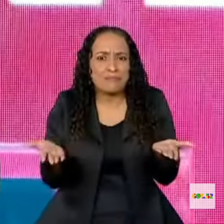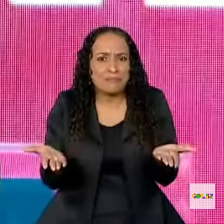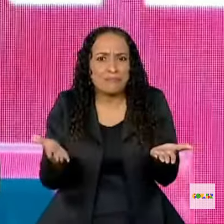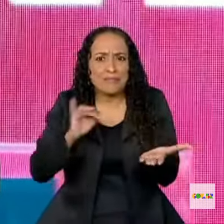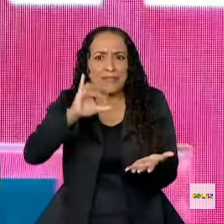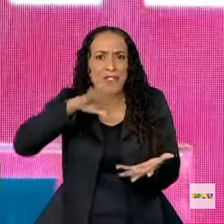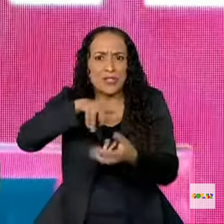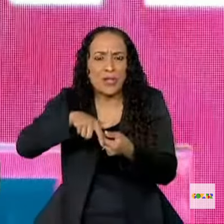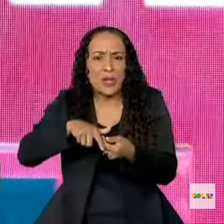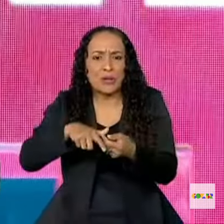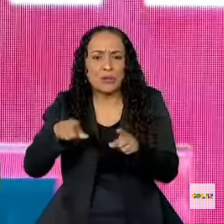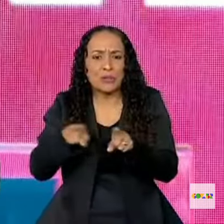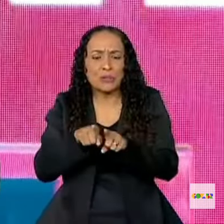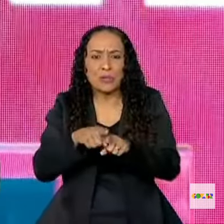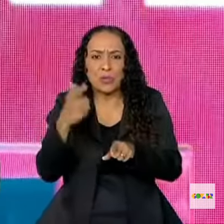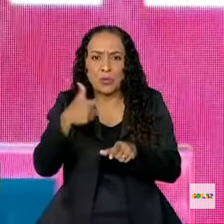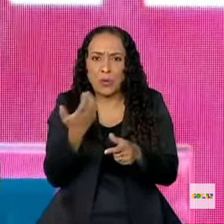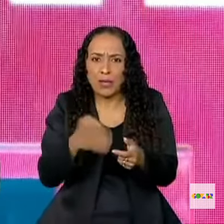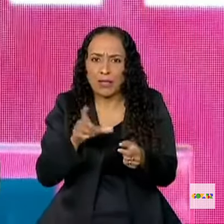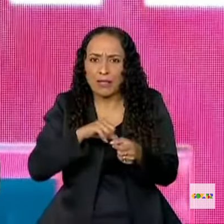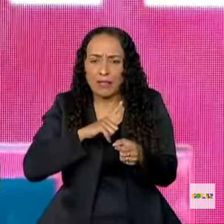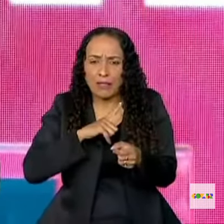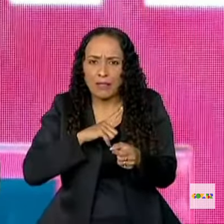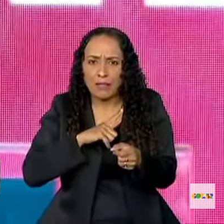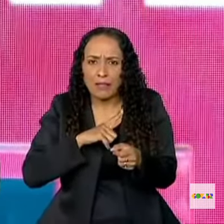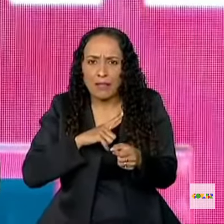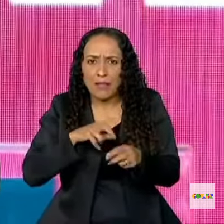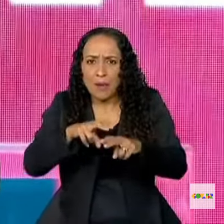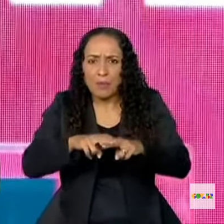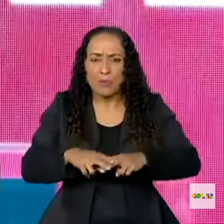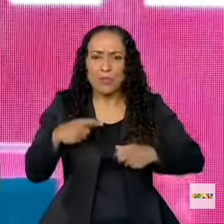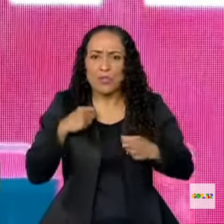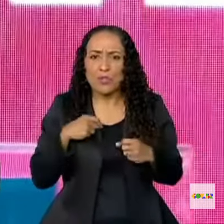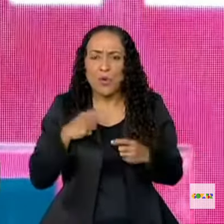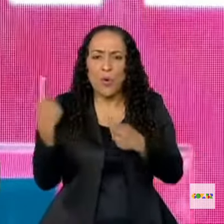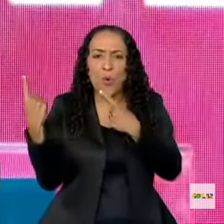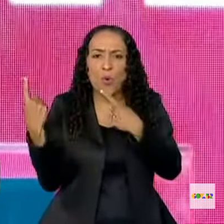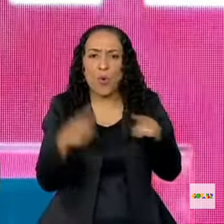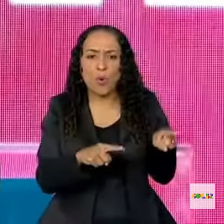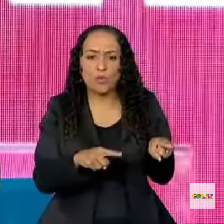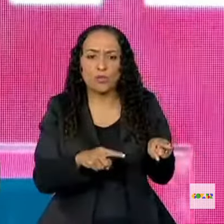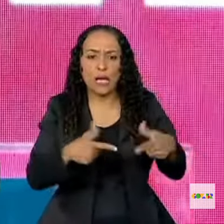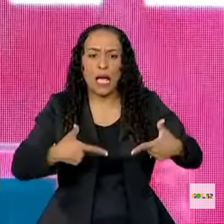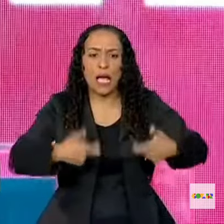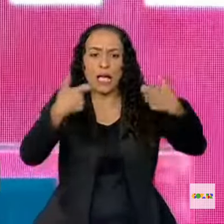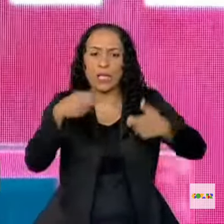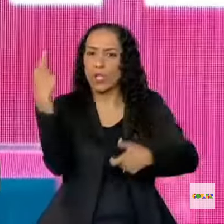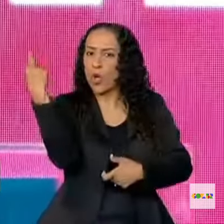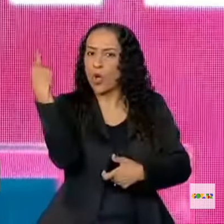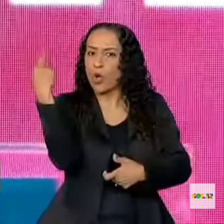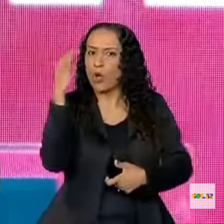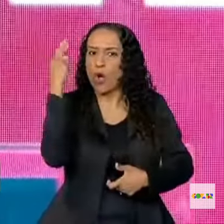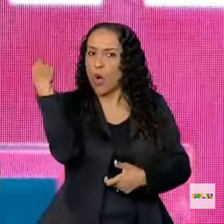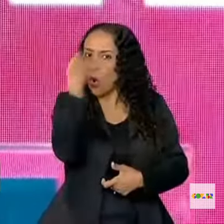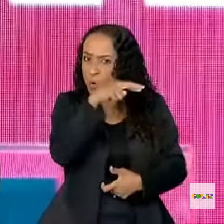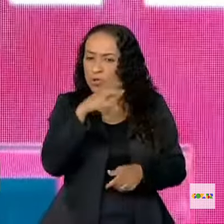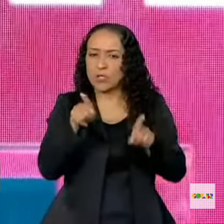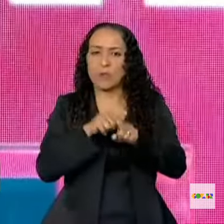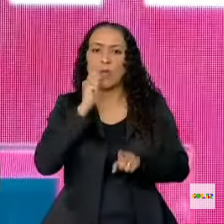nem queremos ter contencioso por isso é que eu sou contra a guerra da Rússia e da